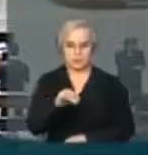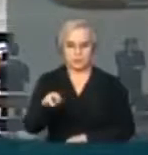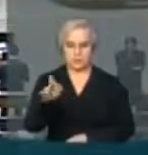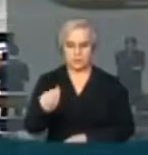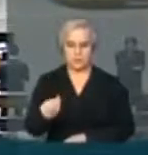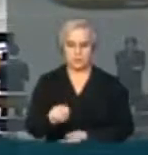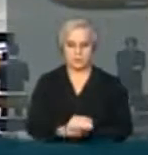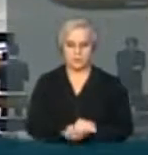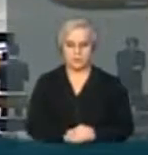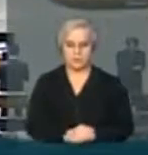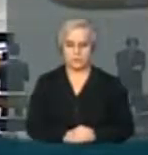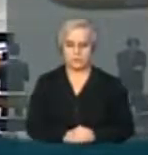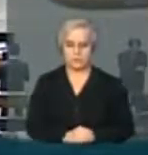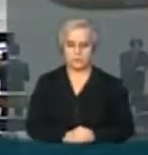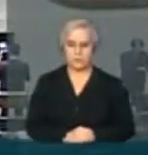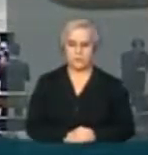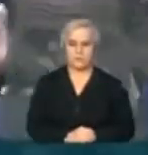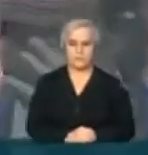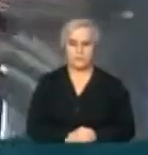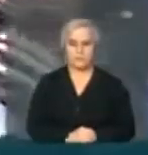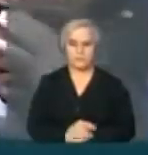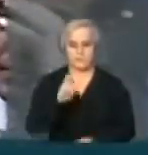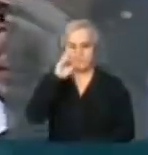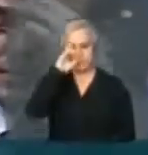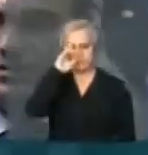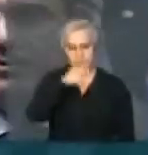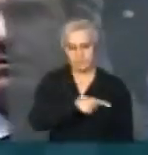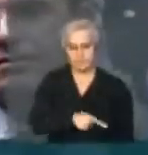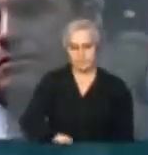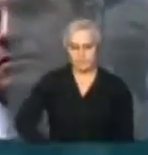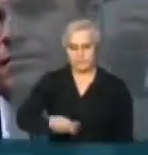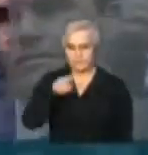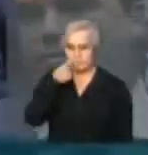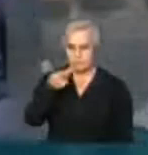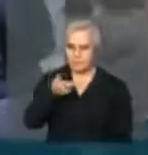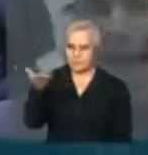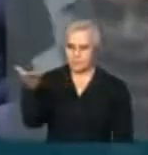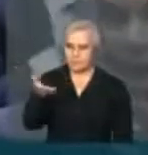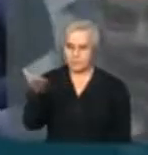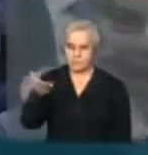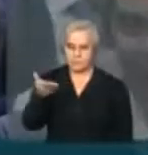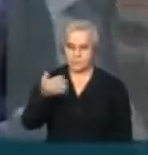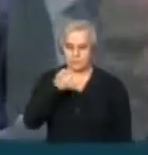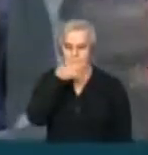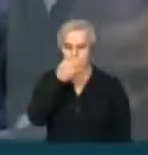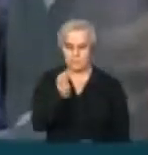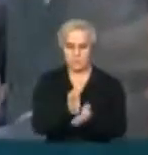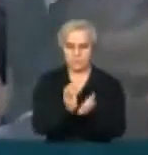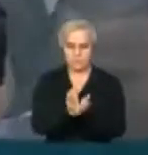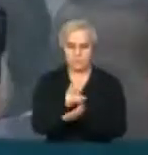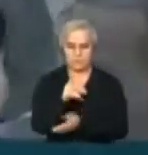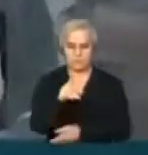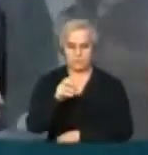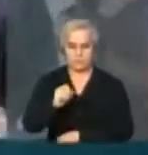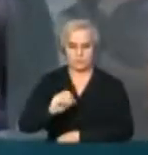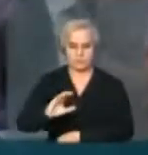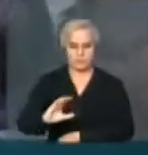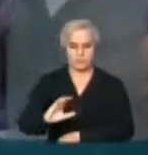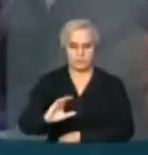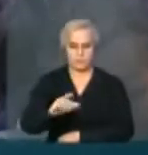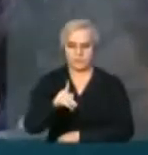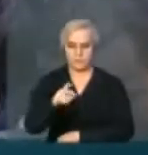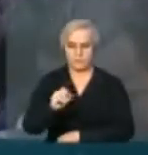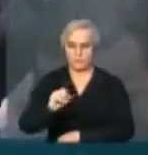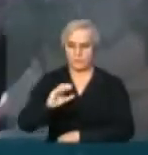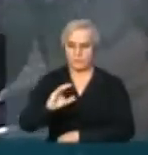Presidente, só, presidente, para poder reafirmar aqui a posição da bancada do PSC, bancada do